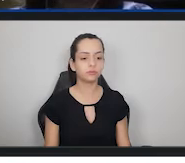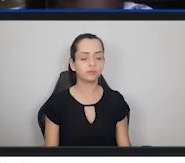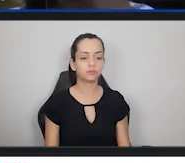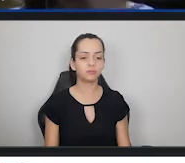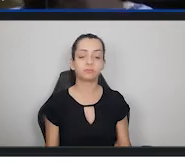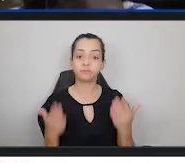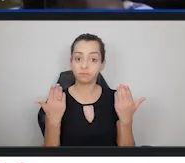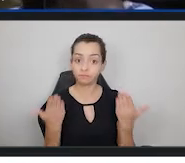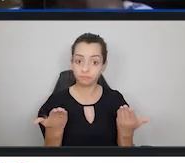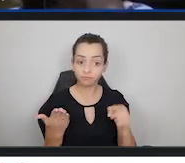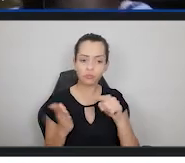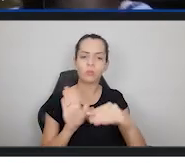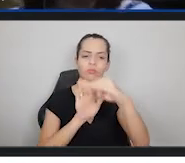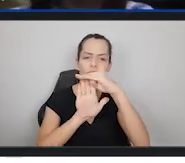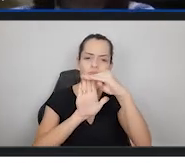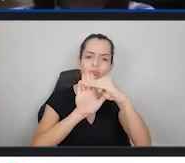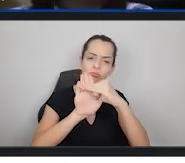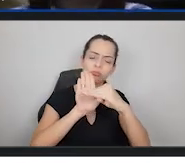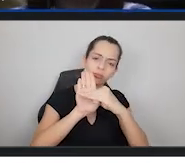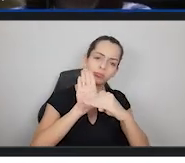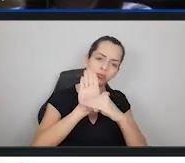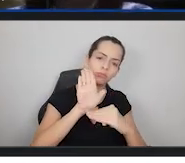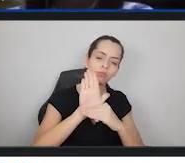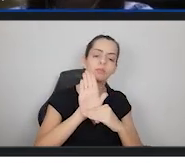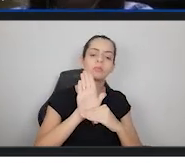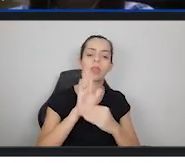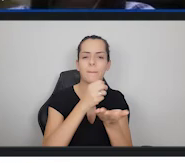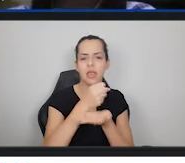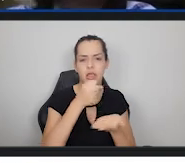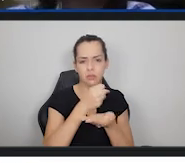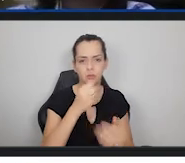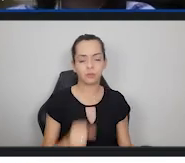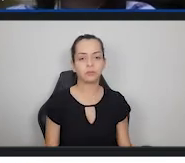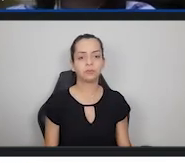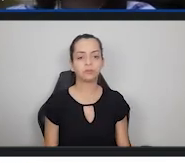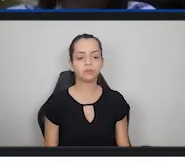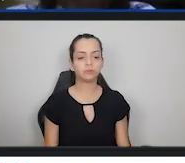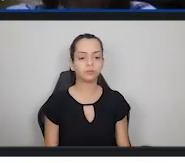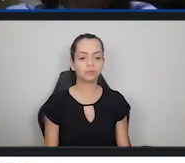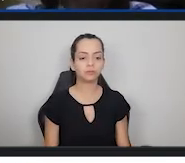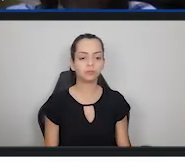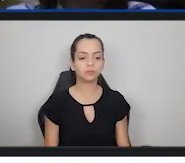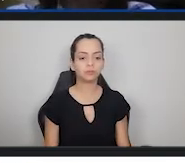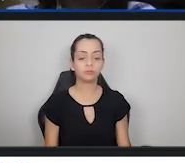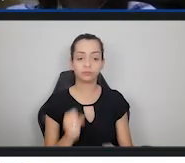fácil para eles operarem que para nós aqui, dadas as grandes extensões territoriais.